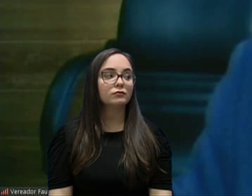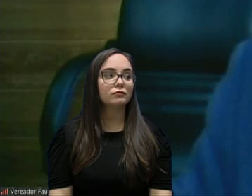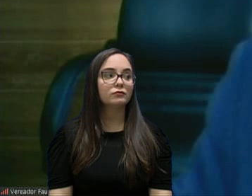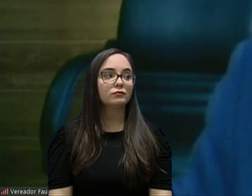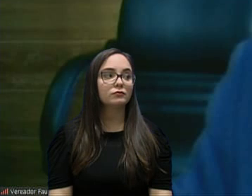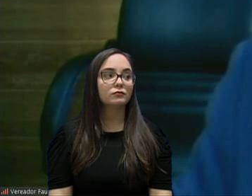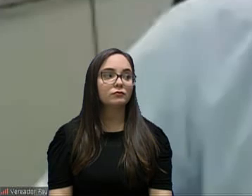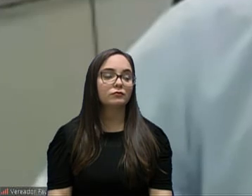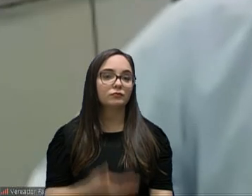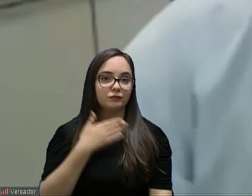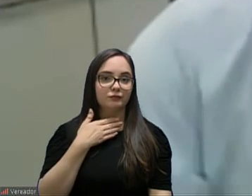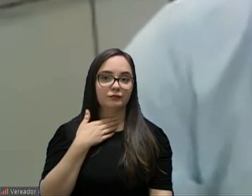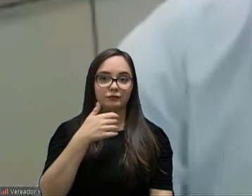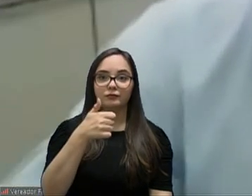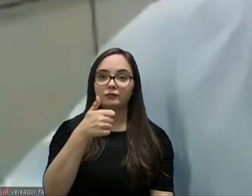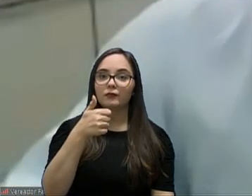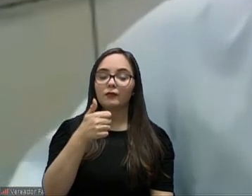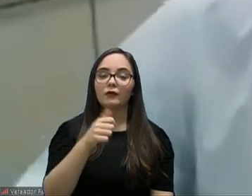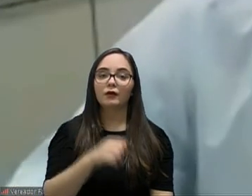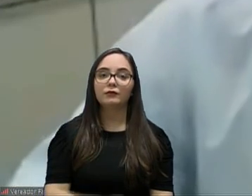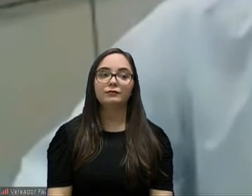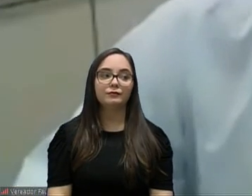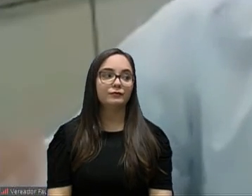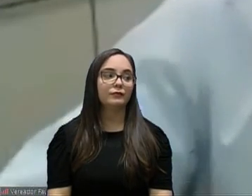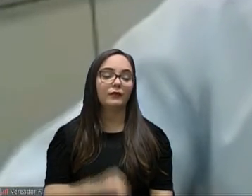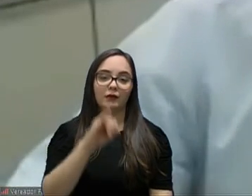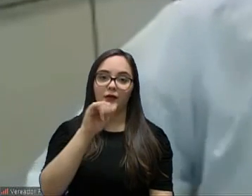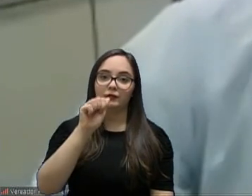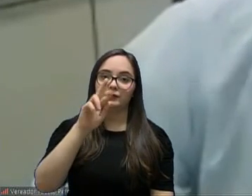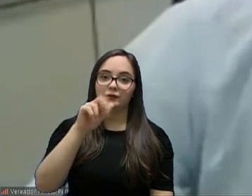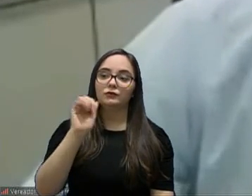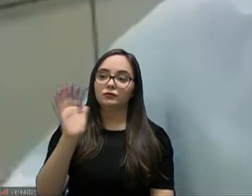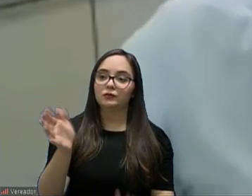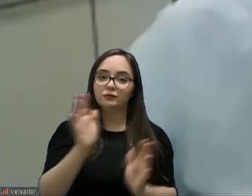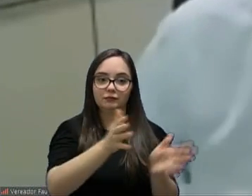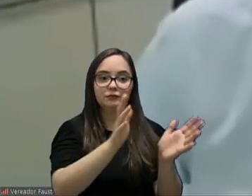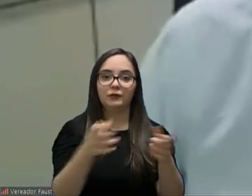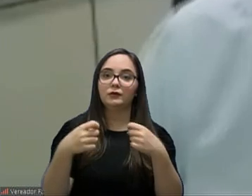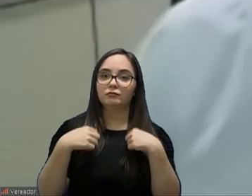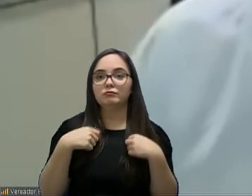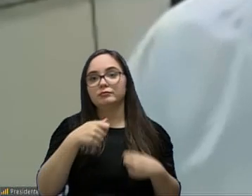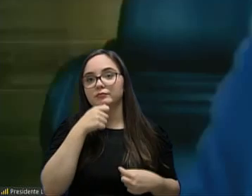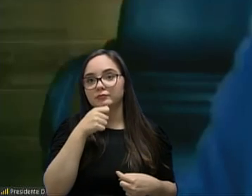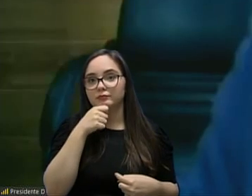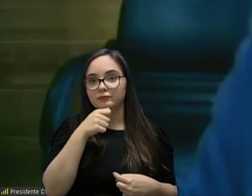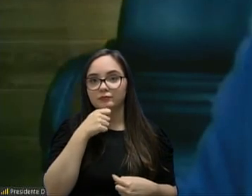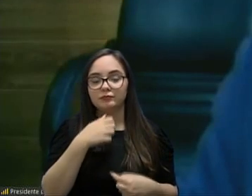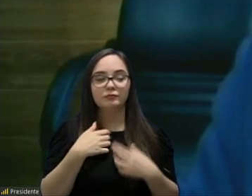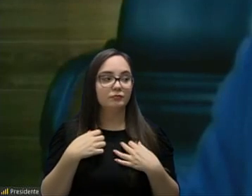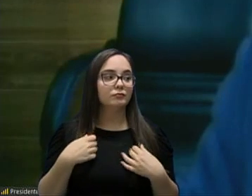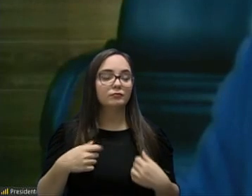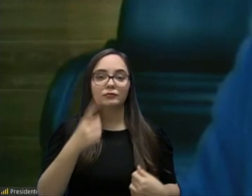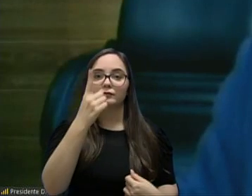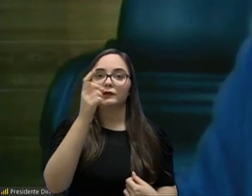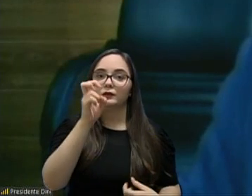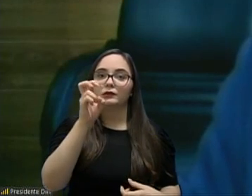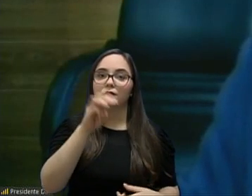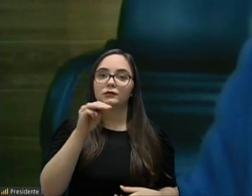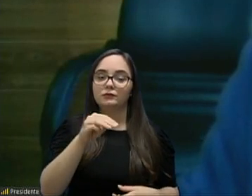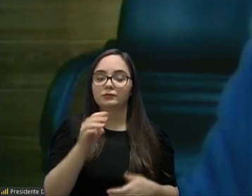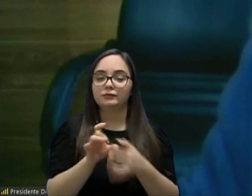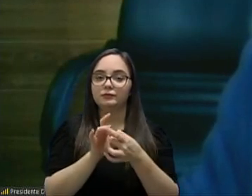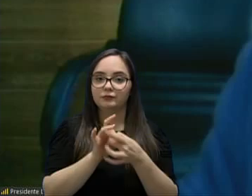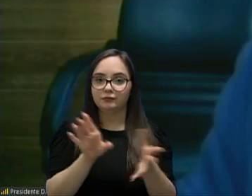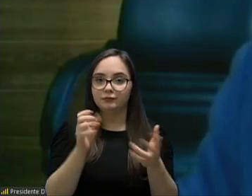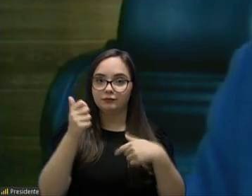Ativou aí? Ativou o som. Eu tenho minha fala aí, a Yara falou, o Hudson falou e eu não falei. O senhor tem 15 minutos, vereador